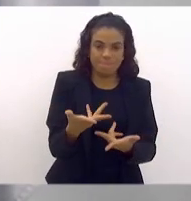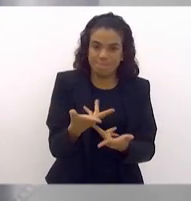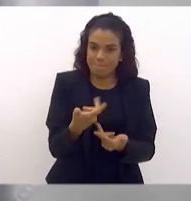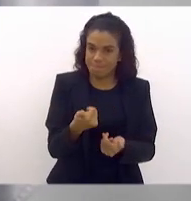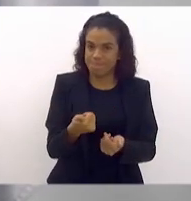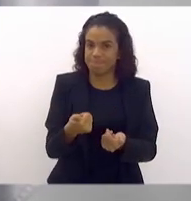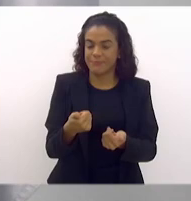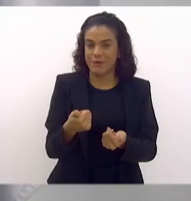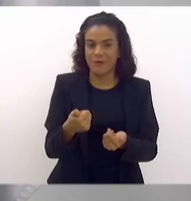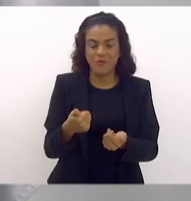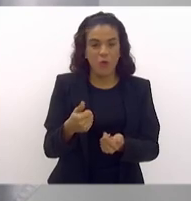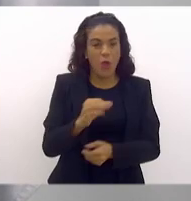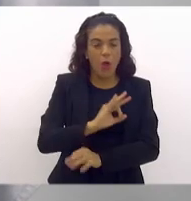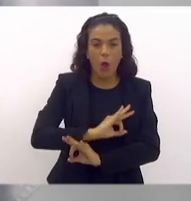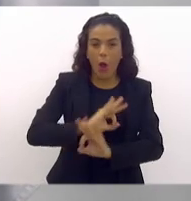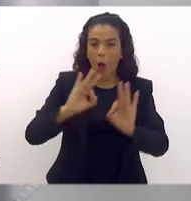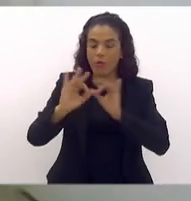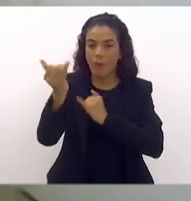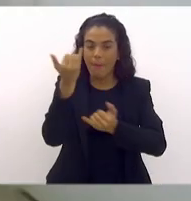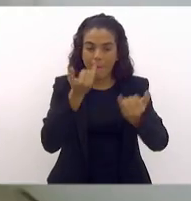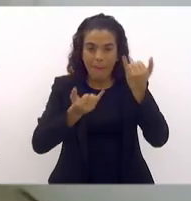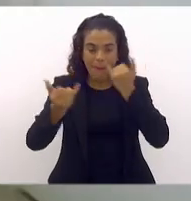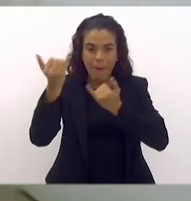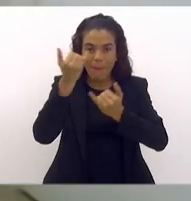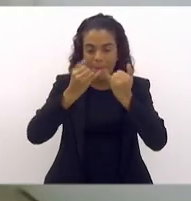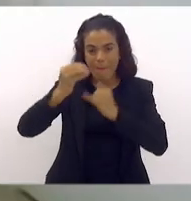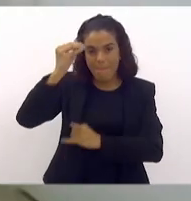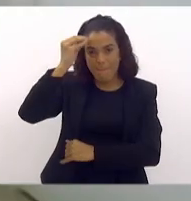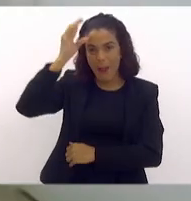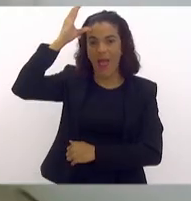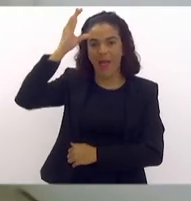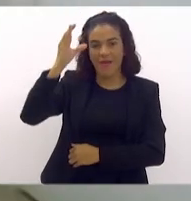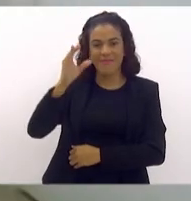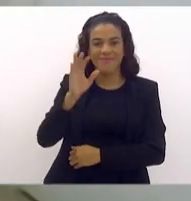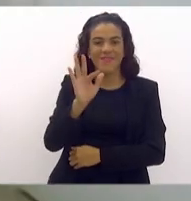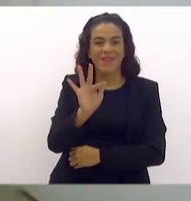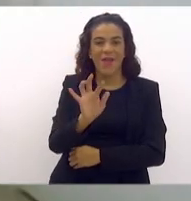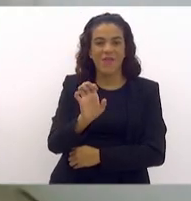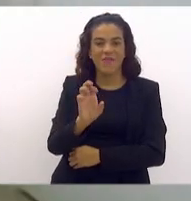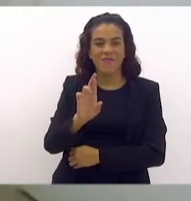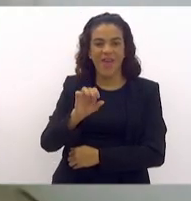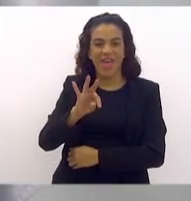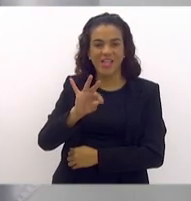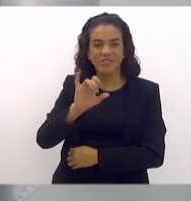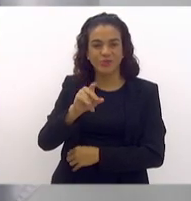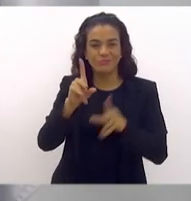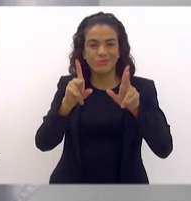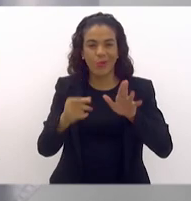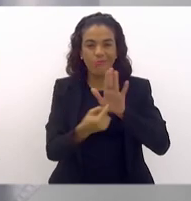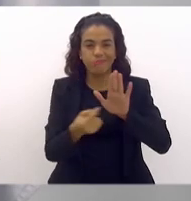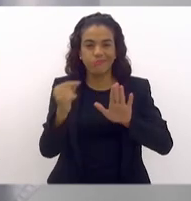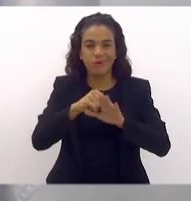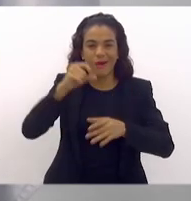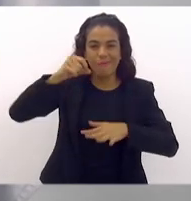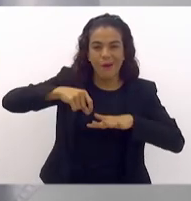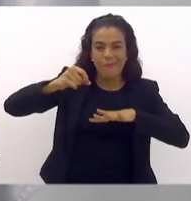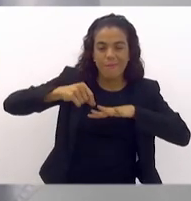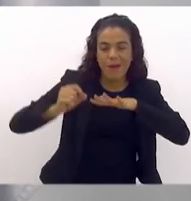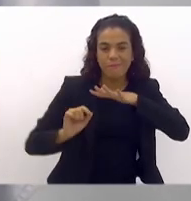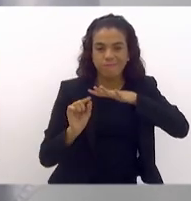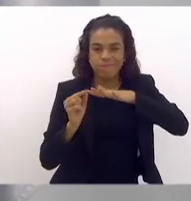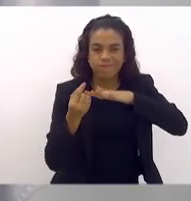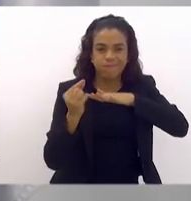extremamente fértil, como nós mulheres gostamos de dizer, e na certeza que vamos estabelecer contato com a senhora, com a